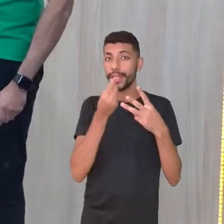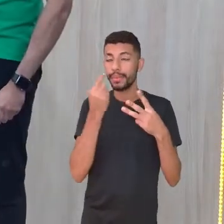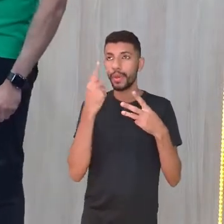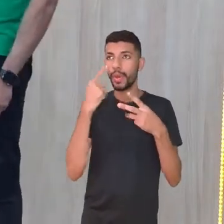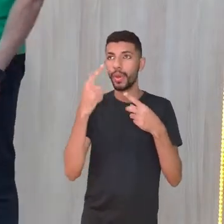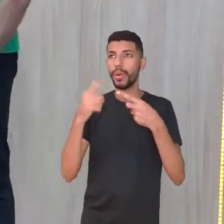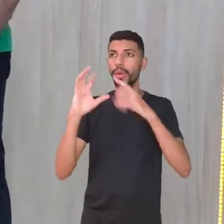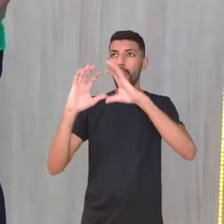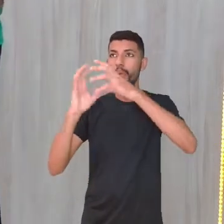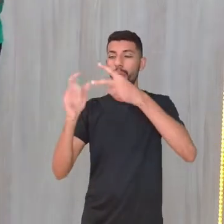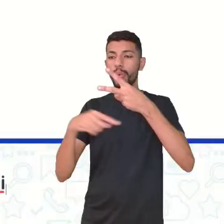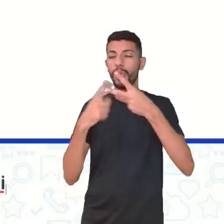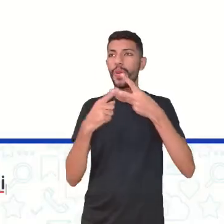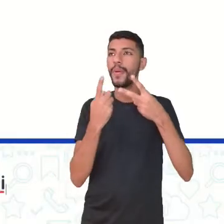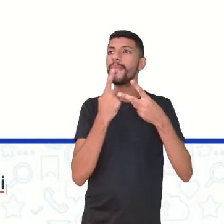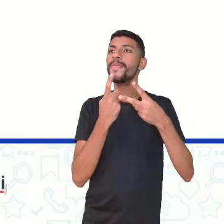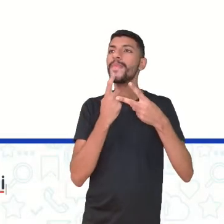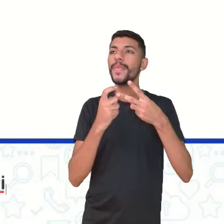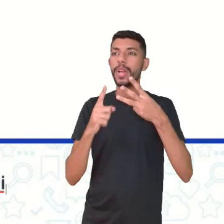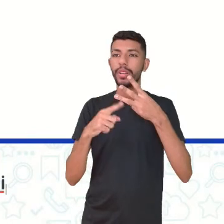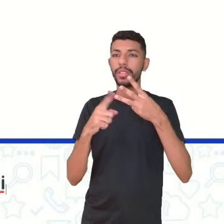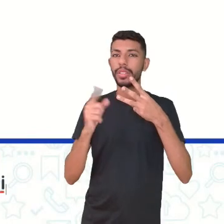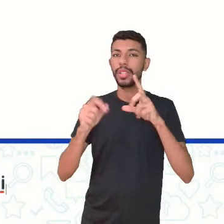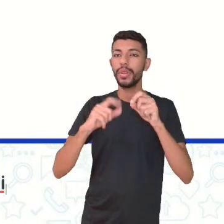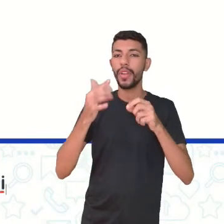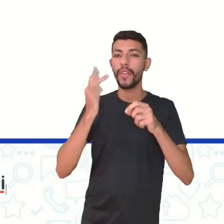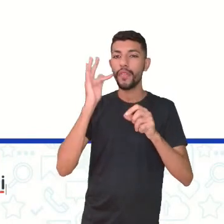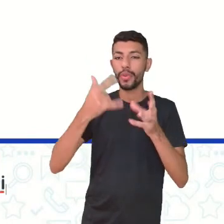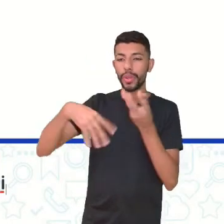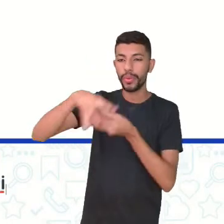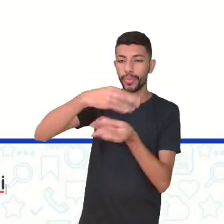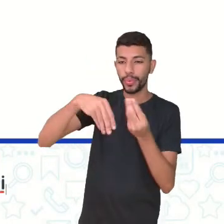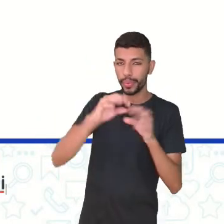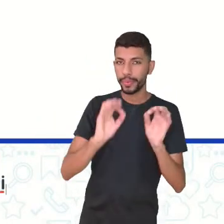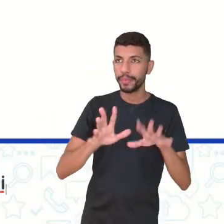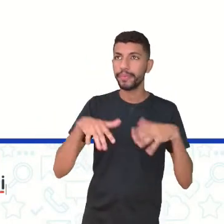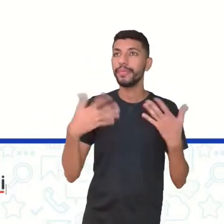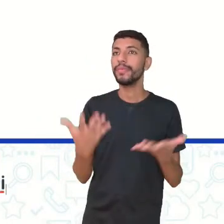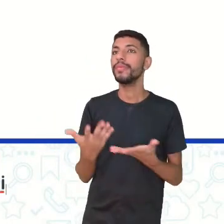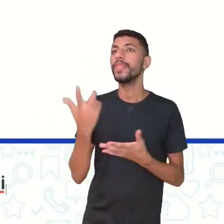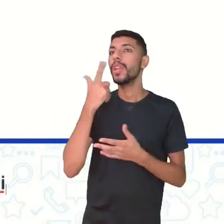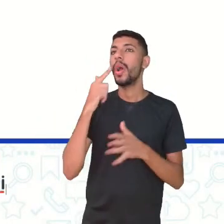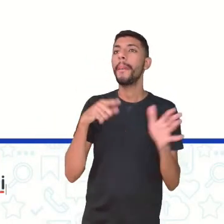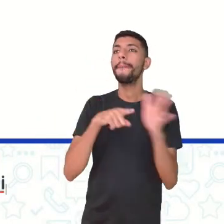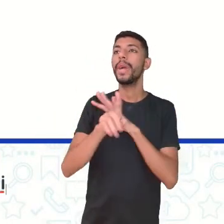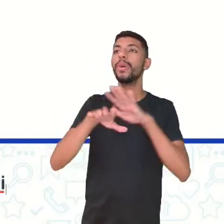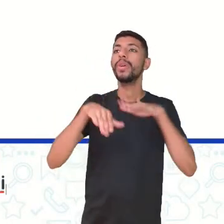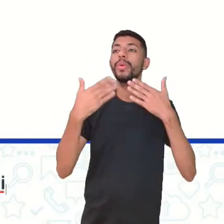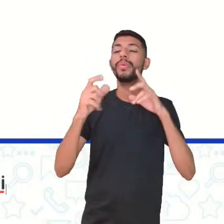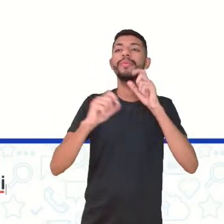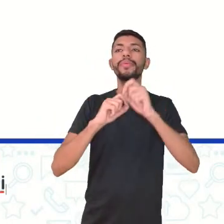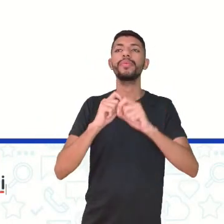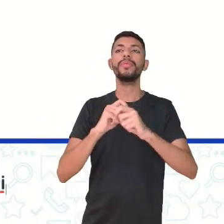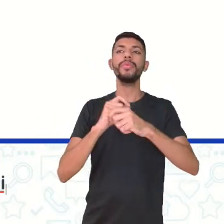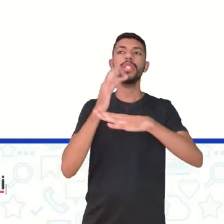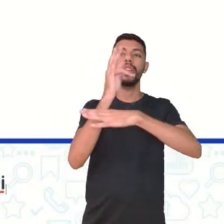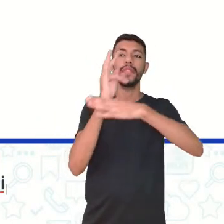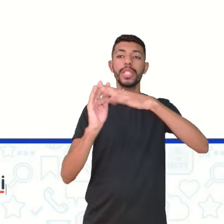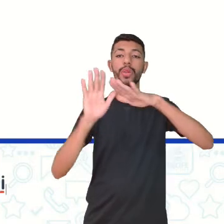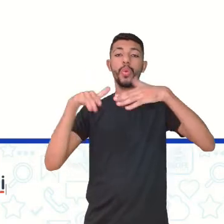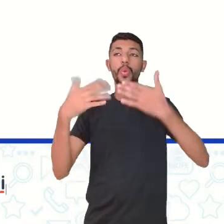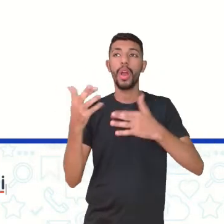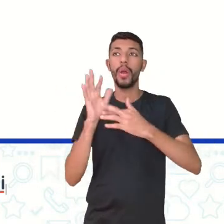sabores? Coco, morango e salada de frutas. A pergunta é: qual fração